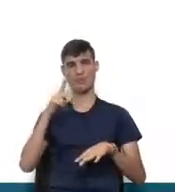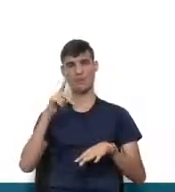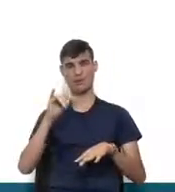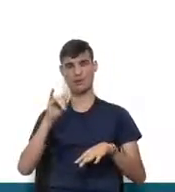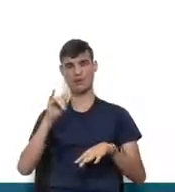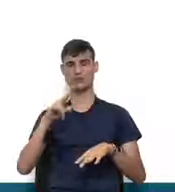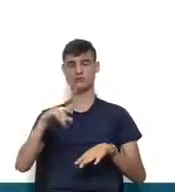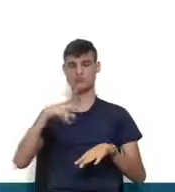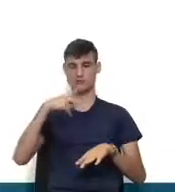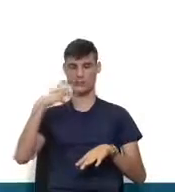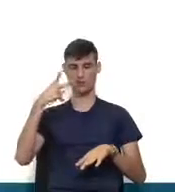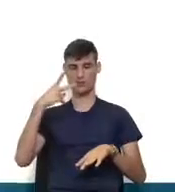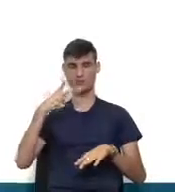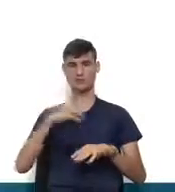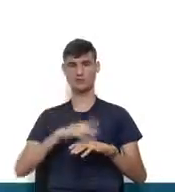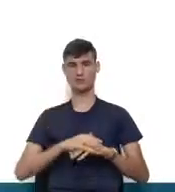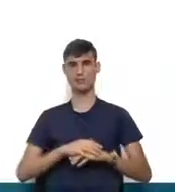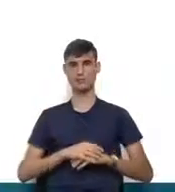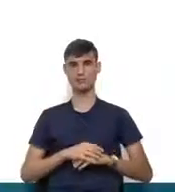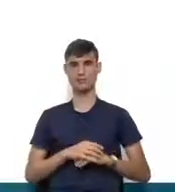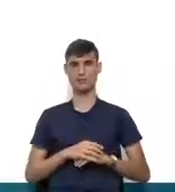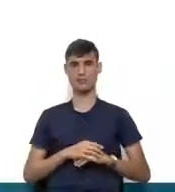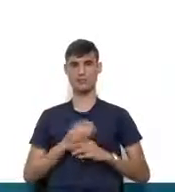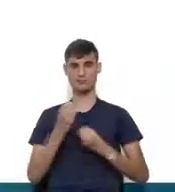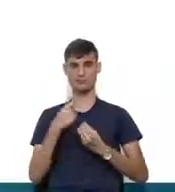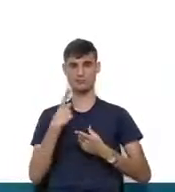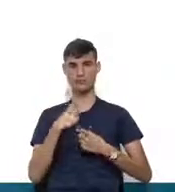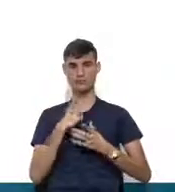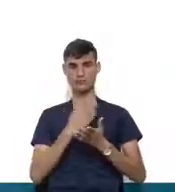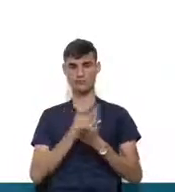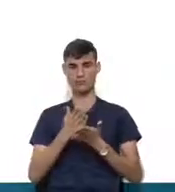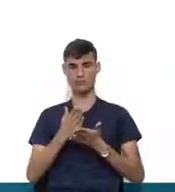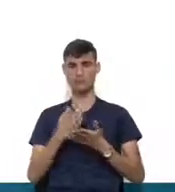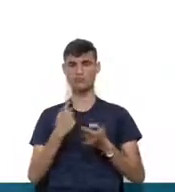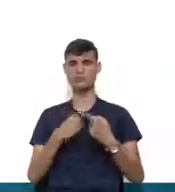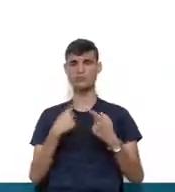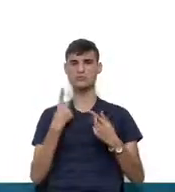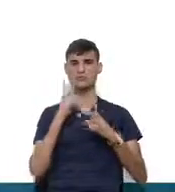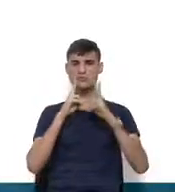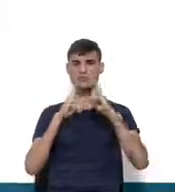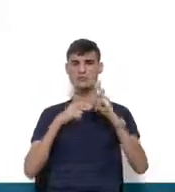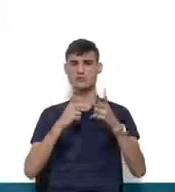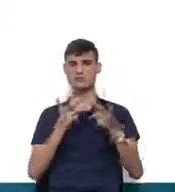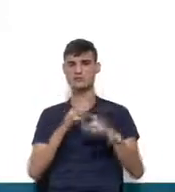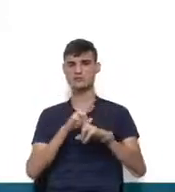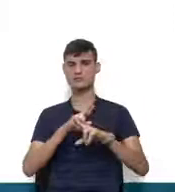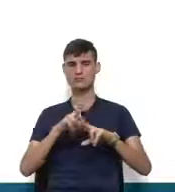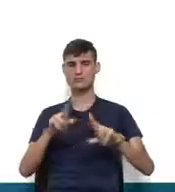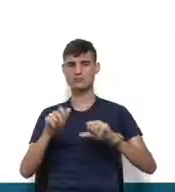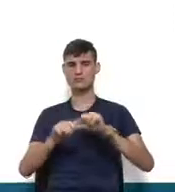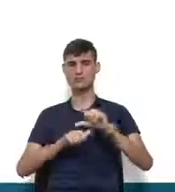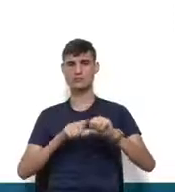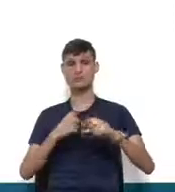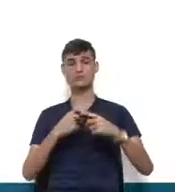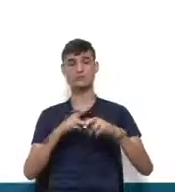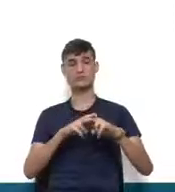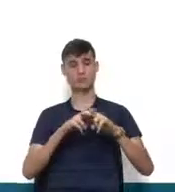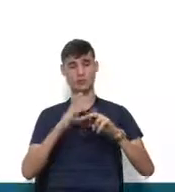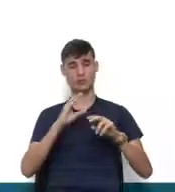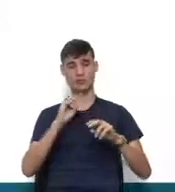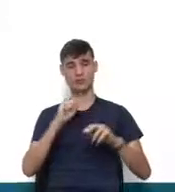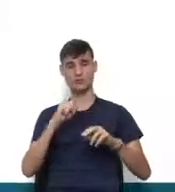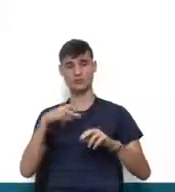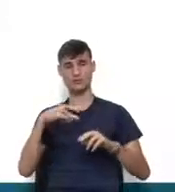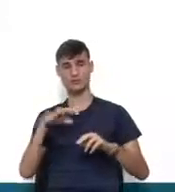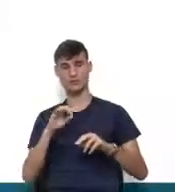ao quadrado. Como a gente vai ter uma série alternada, por que a gente considera alternada aqui? Por conta deste cosseno,